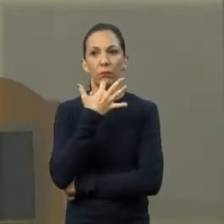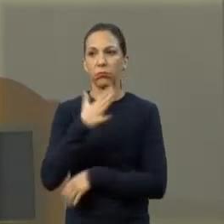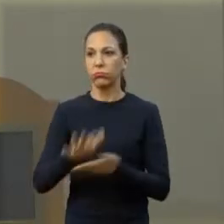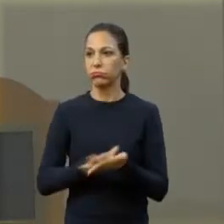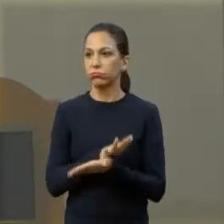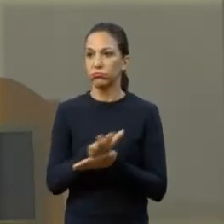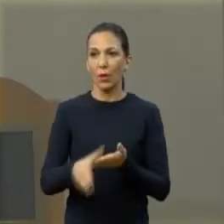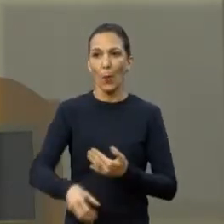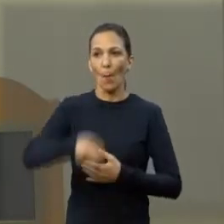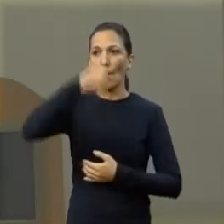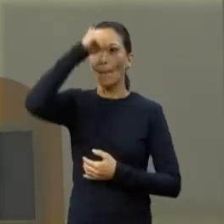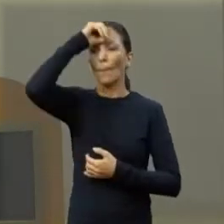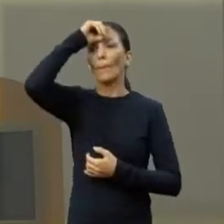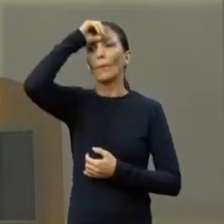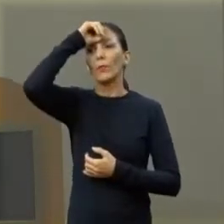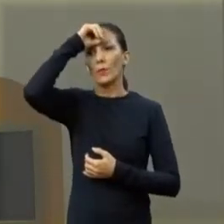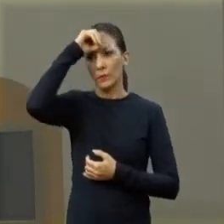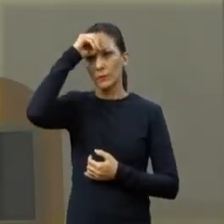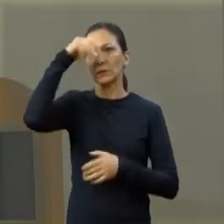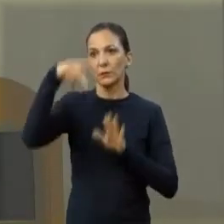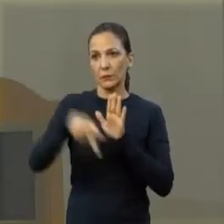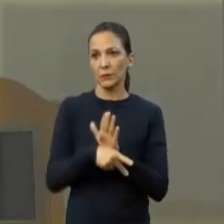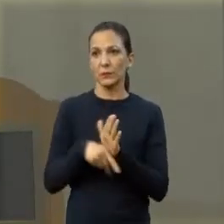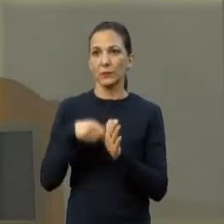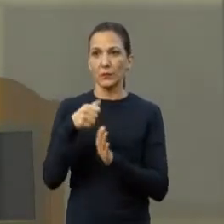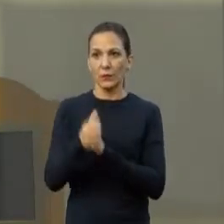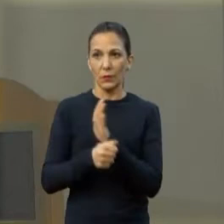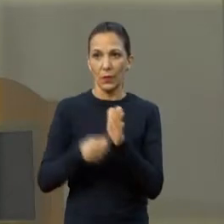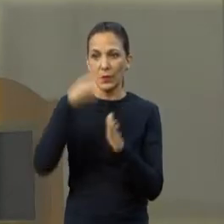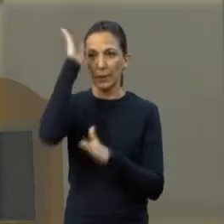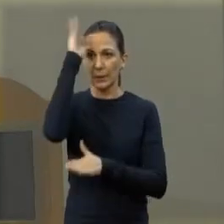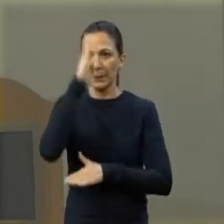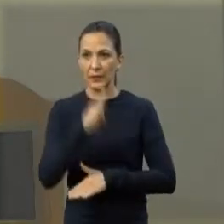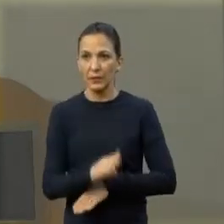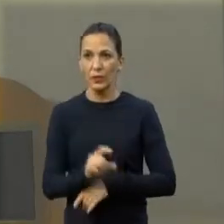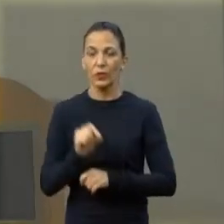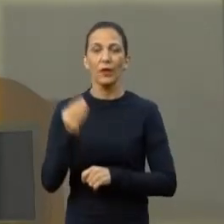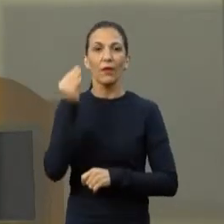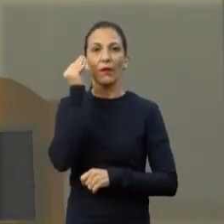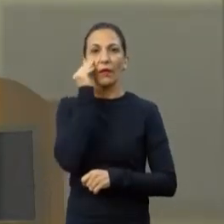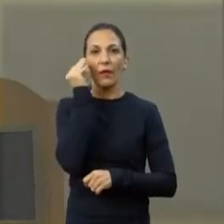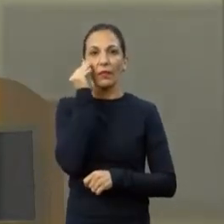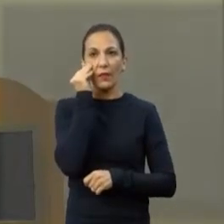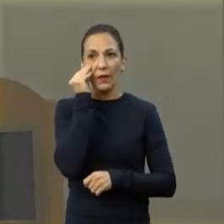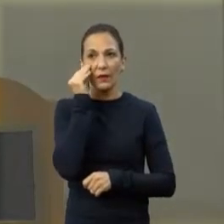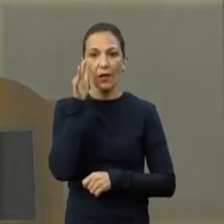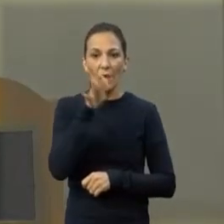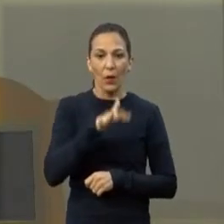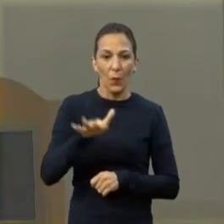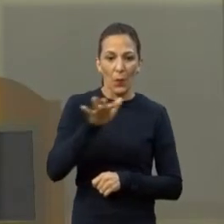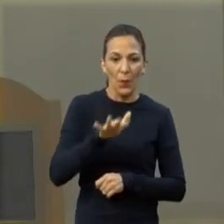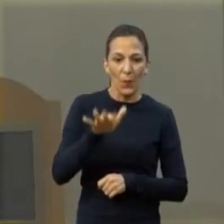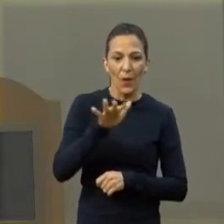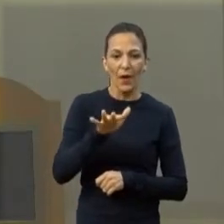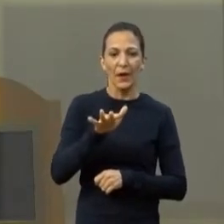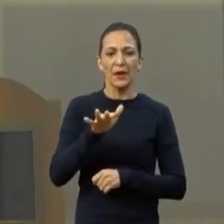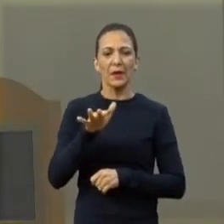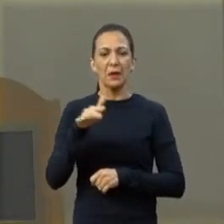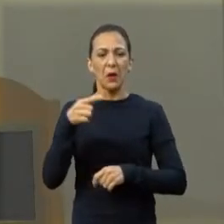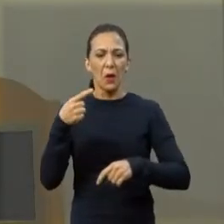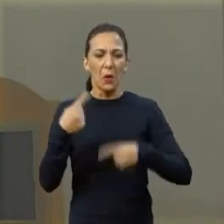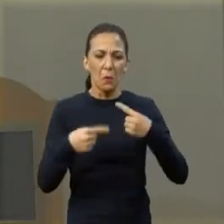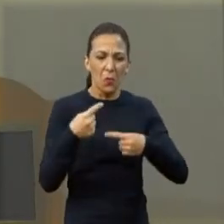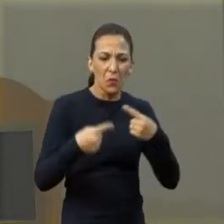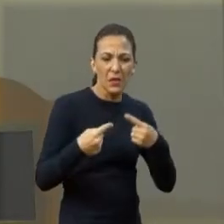gigantesco do Povo de Araraquara e do povo brasileiro que ele tenta fazer um fato político com uma fake News